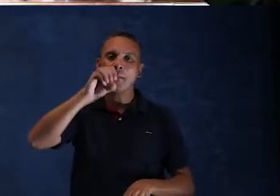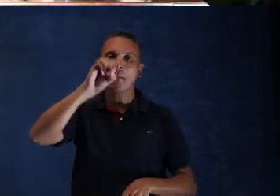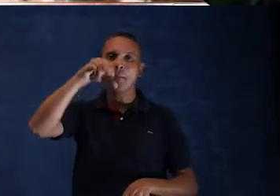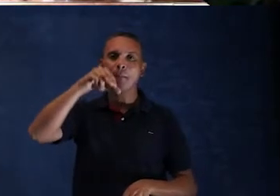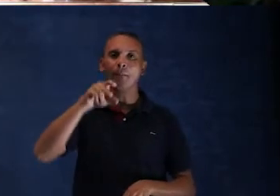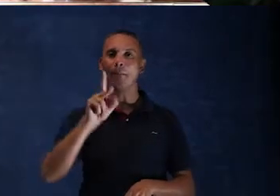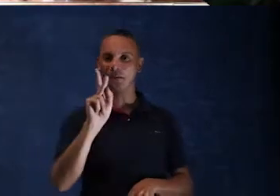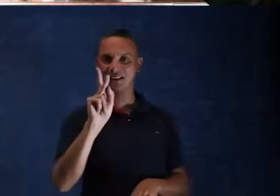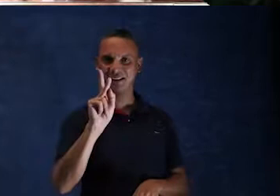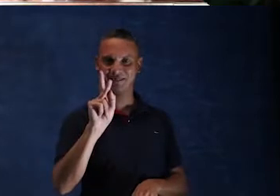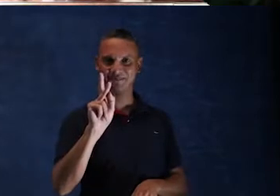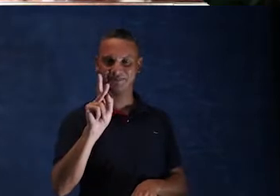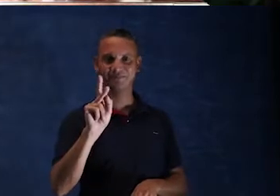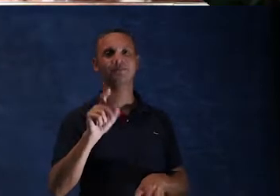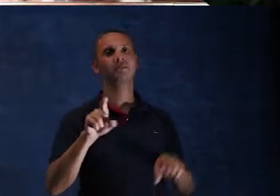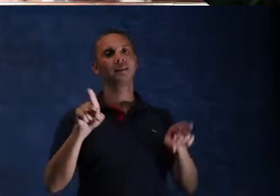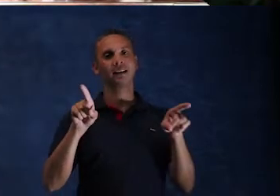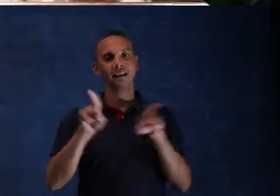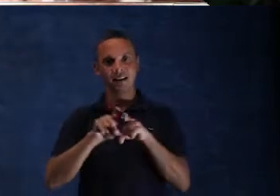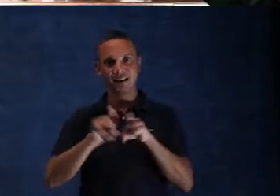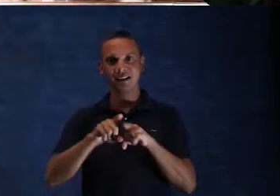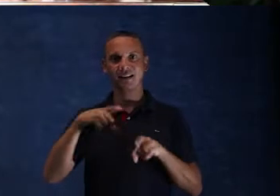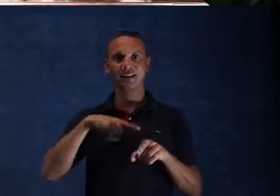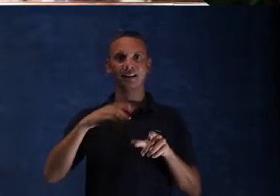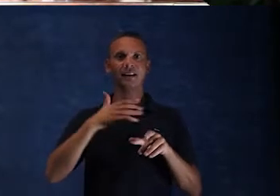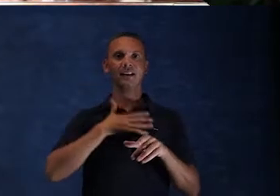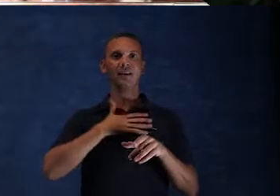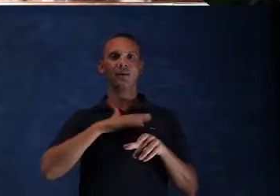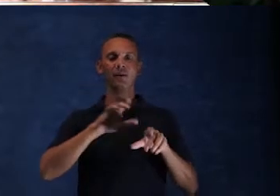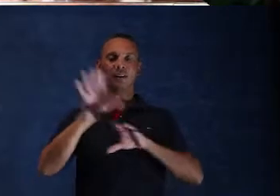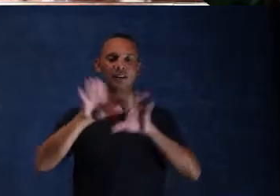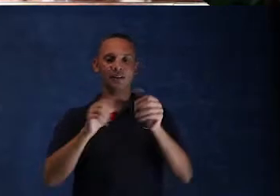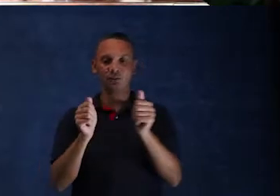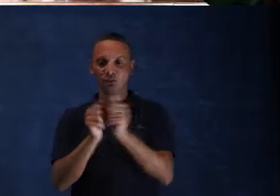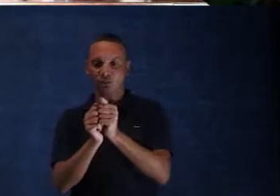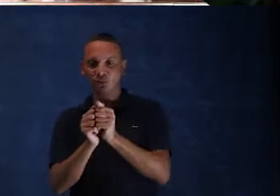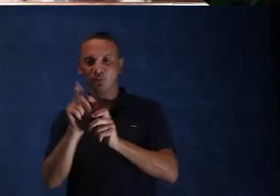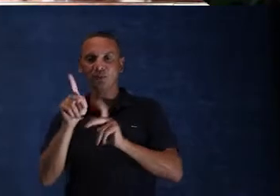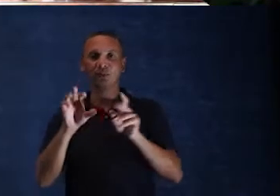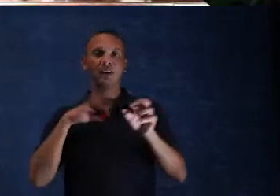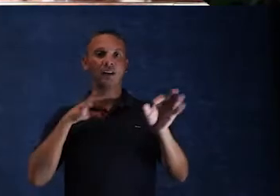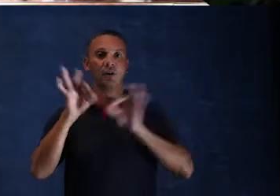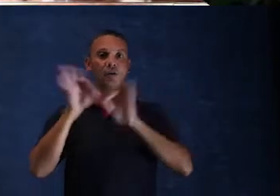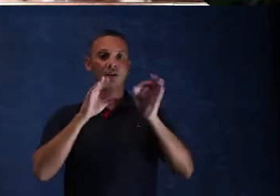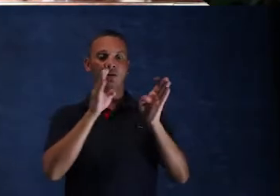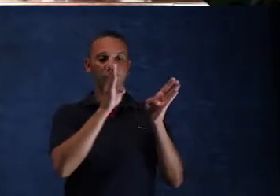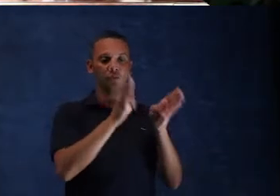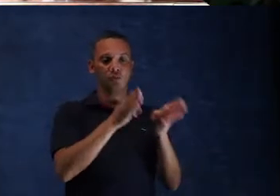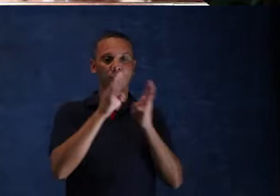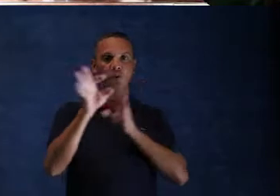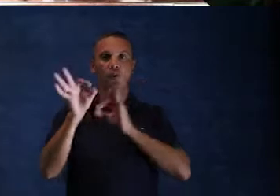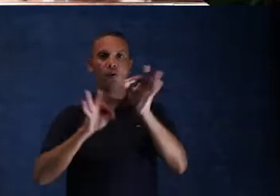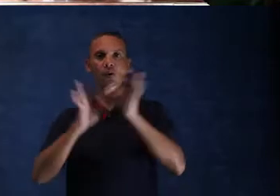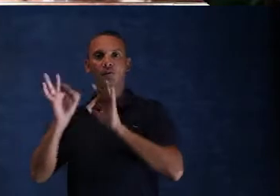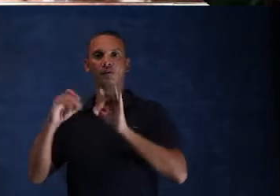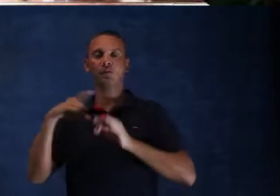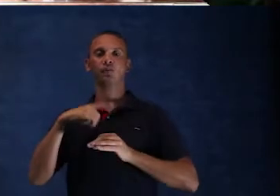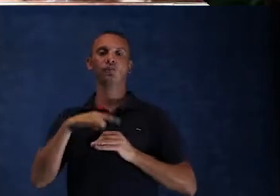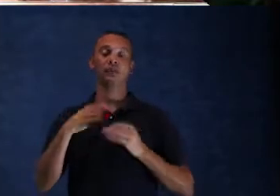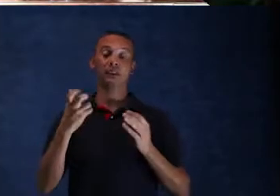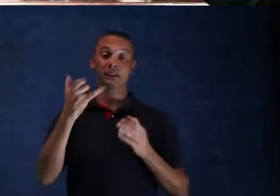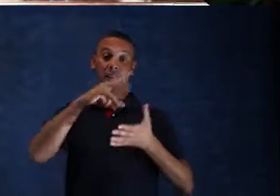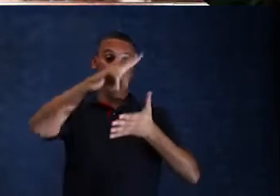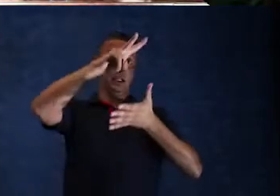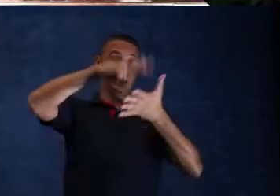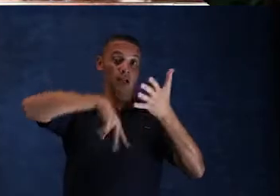Então, o próprio Sherlock Holmes também, mas os detetives eles têm algo com a ordem, né? E se o leitor